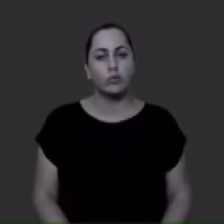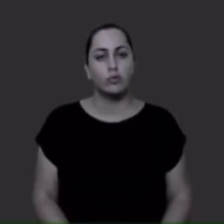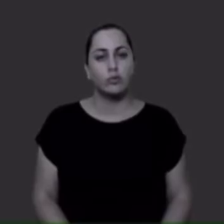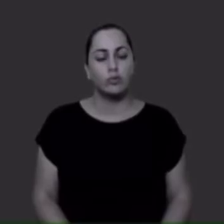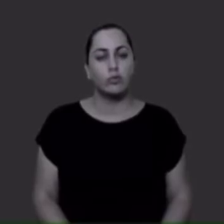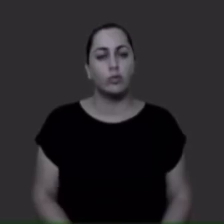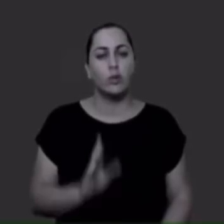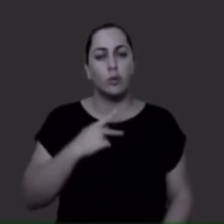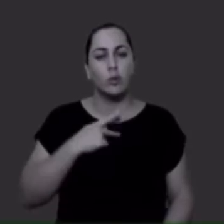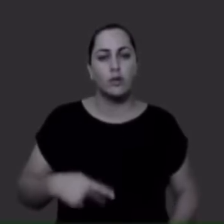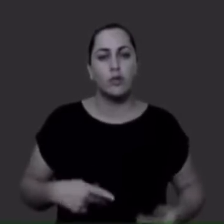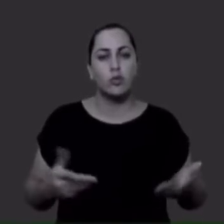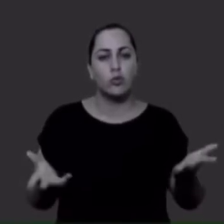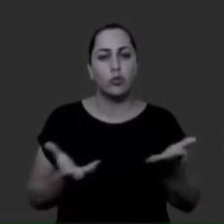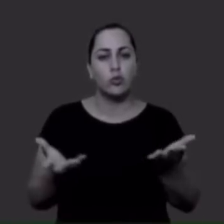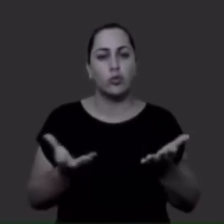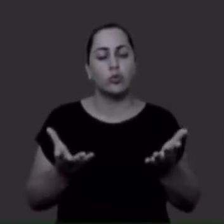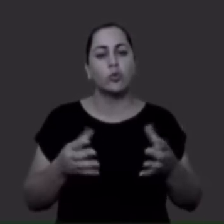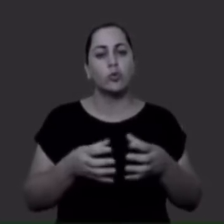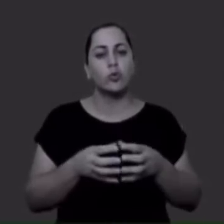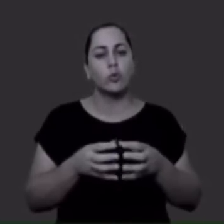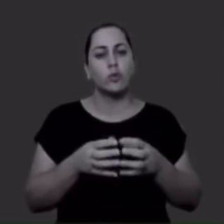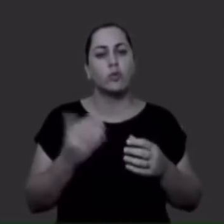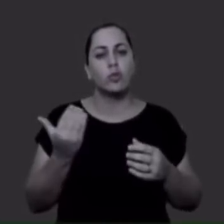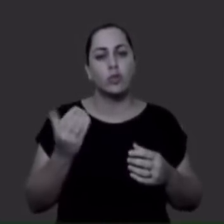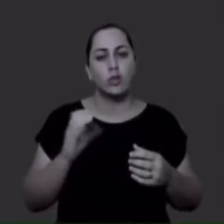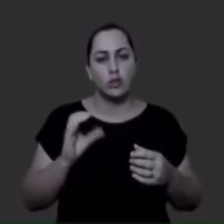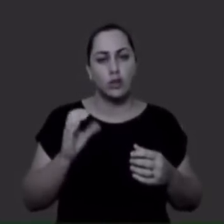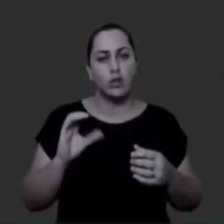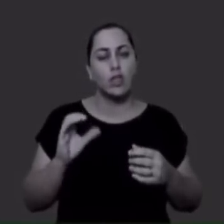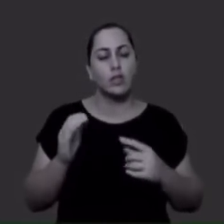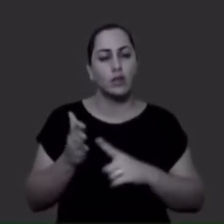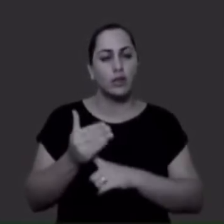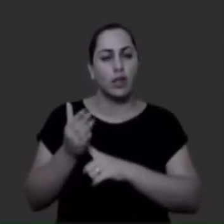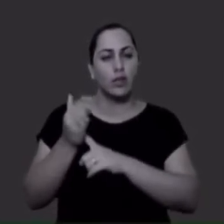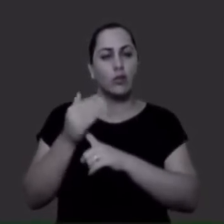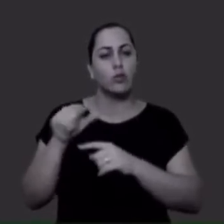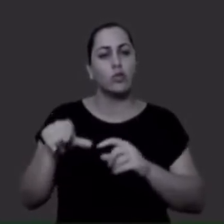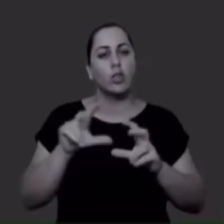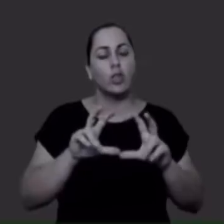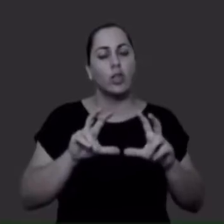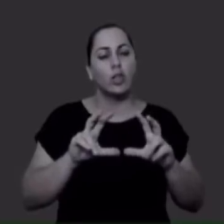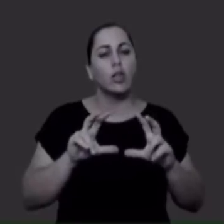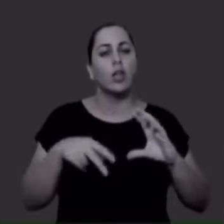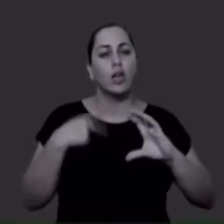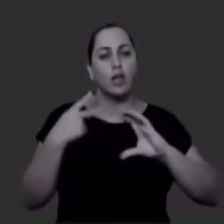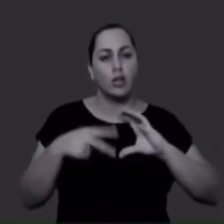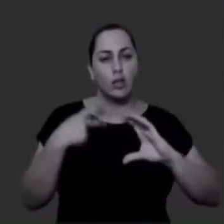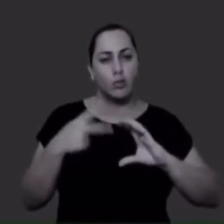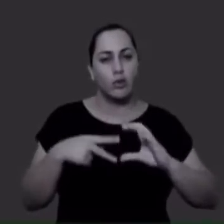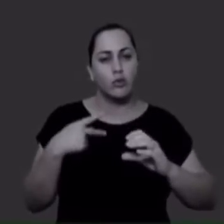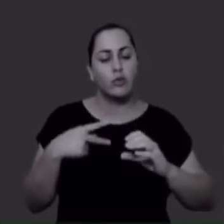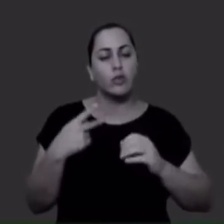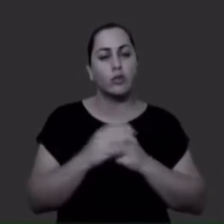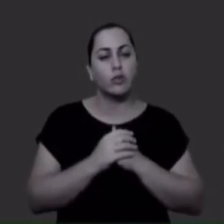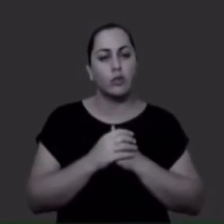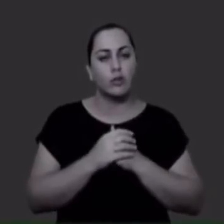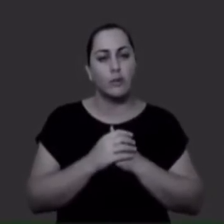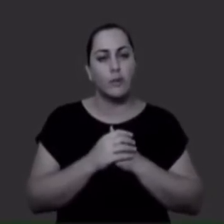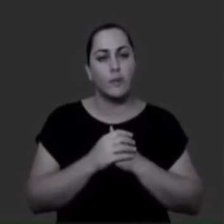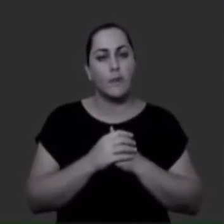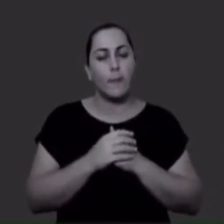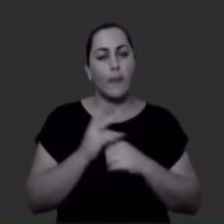Presidente, hoje foi instalada a Comissão de Ciência e Tecnologia aqui na Câmara de Vereadores, onde ficou formada a presidência da